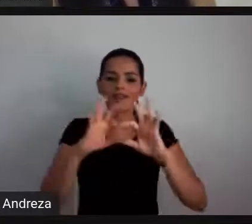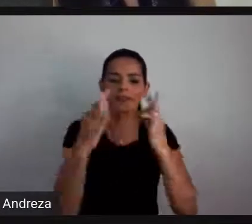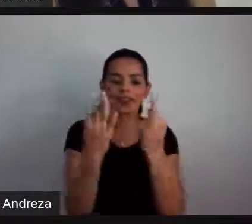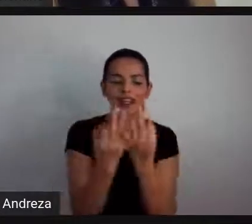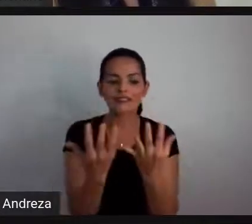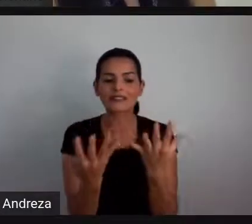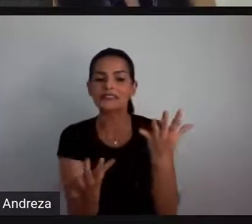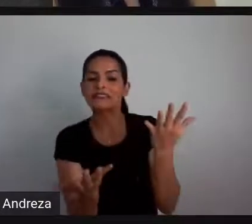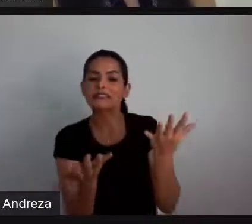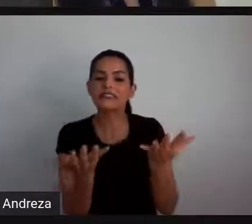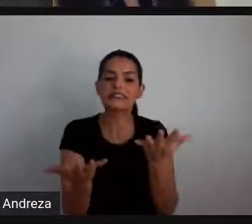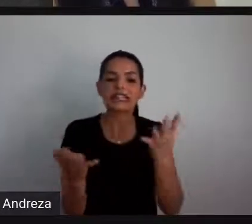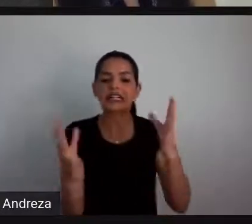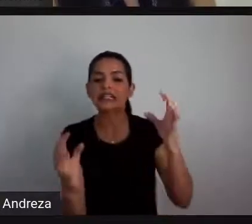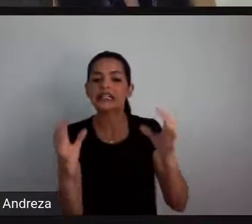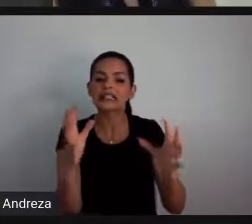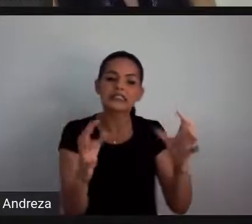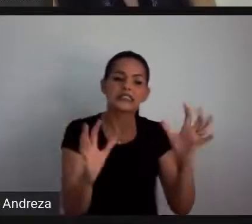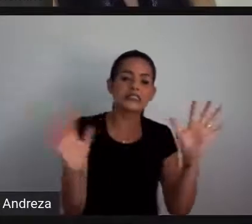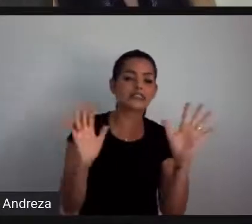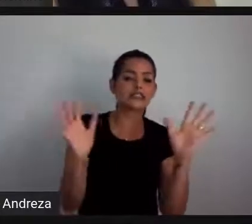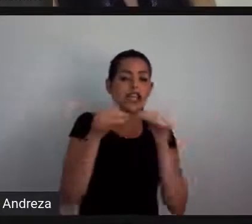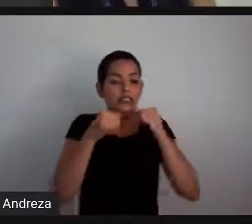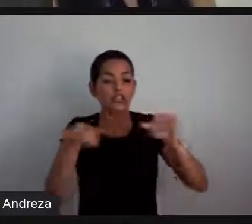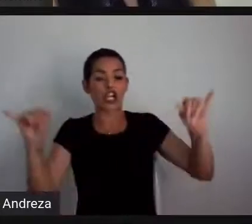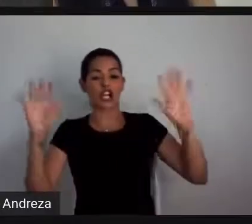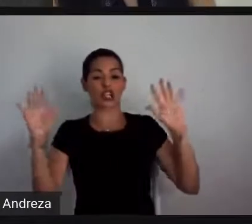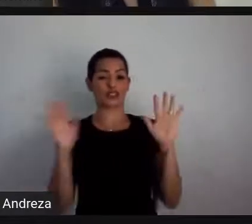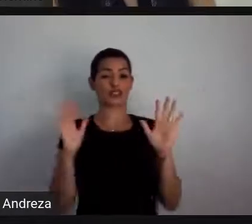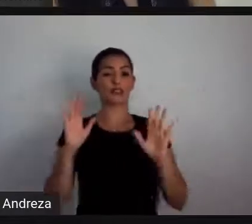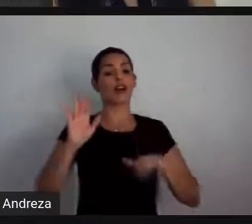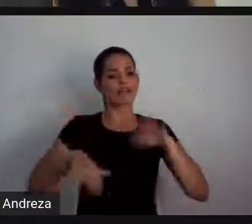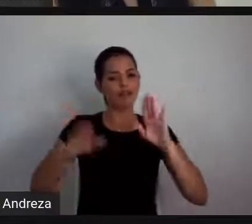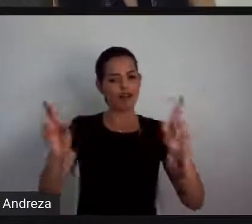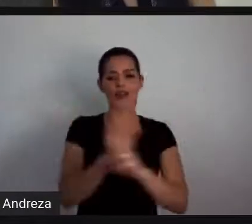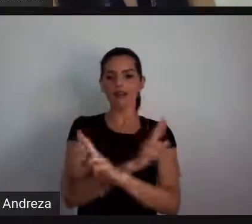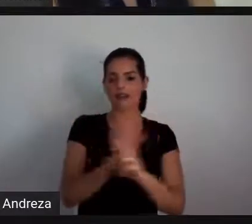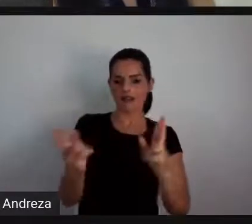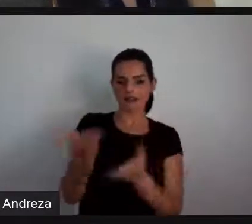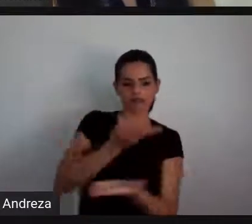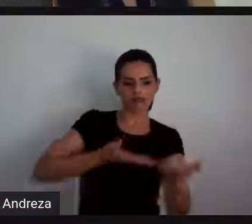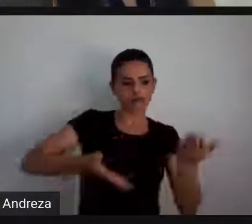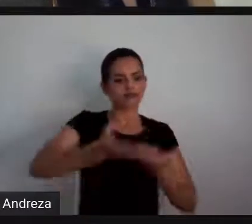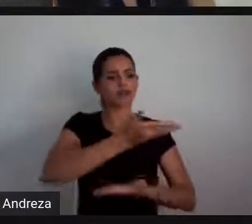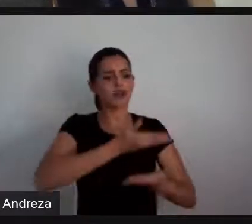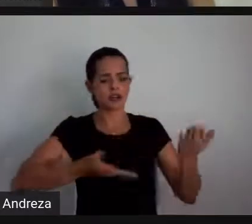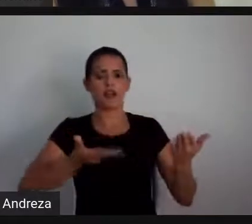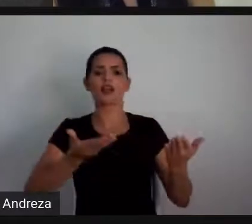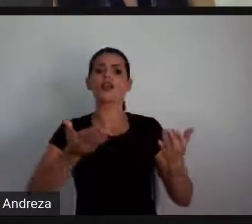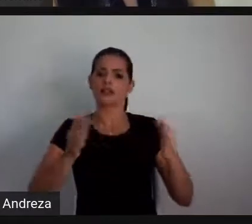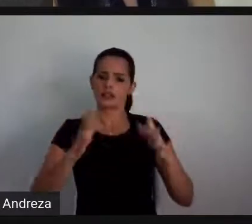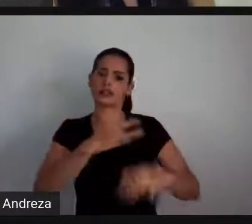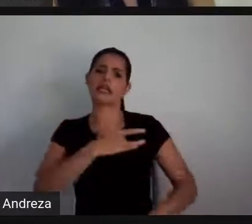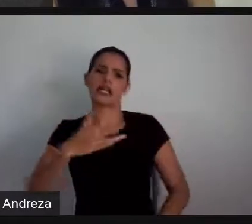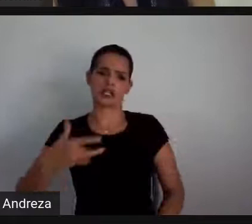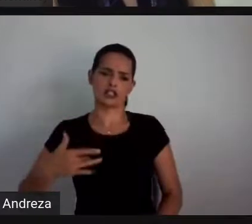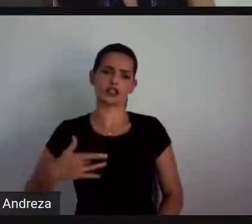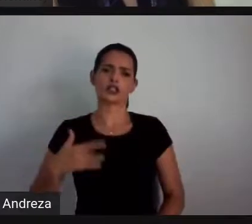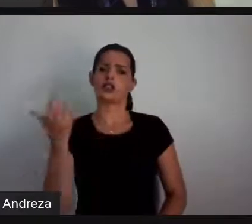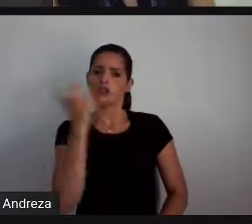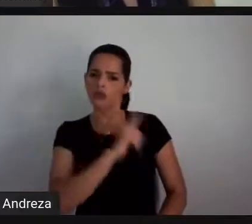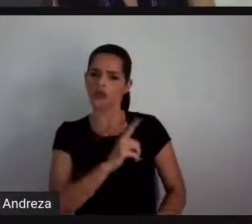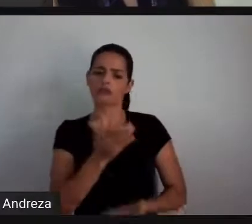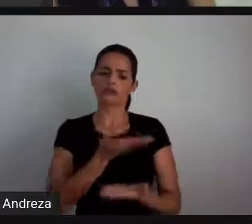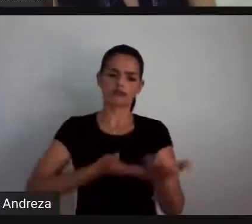Então, precisa também, às vezes, vir e cuidar dessas relações para que a gente consiga também dividir ou conversar de uma forma